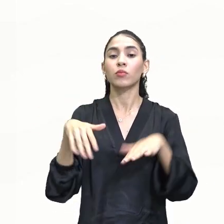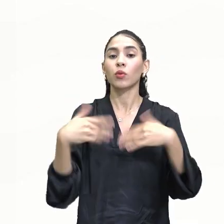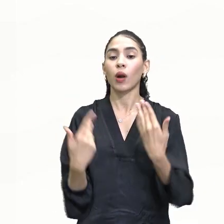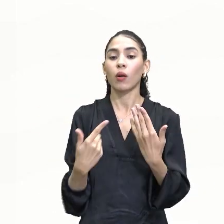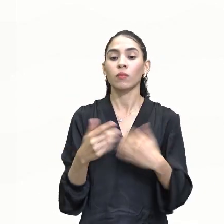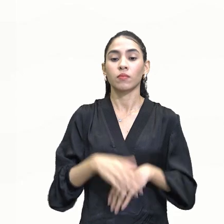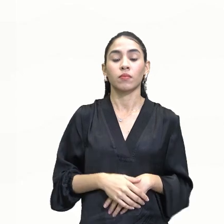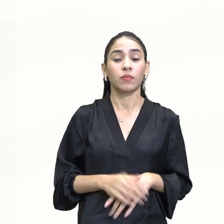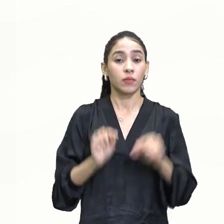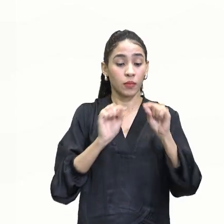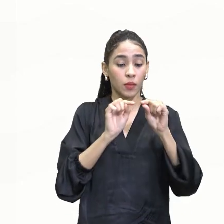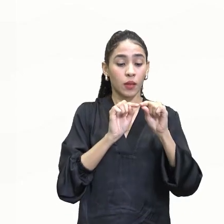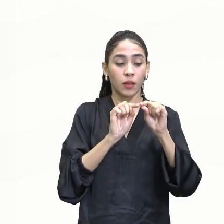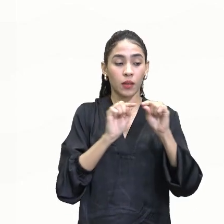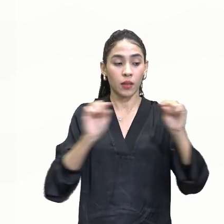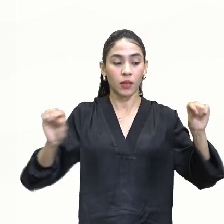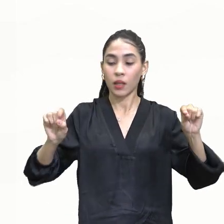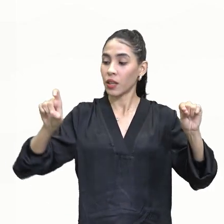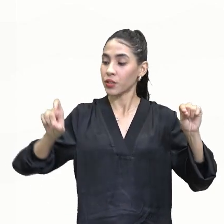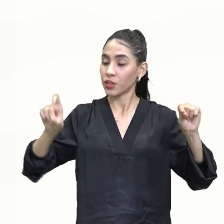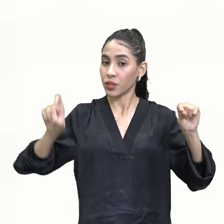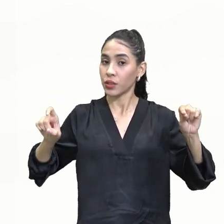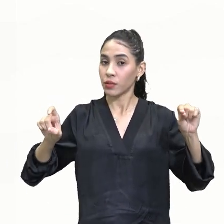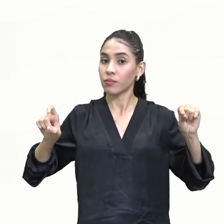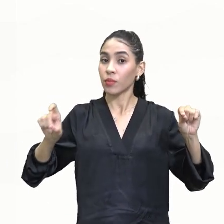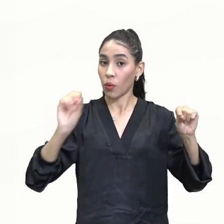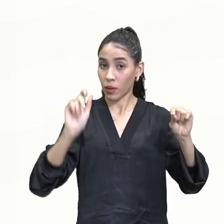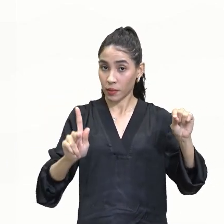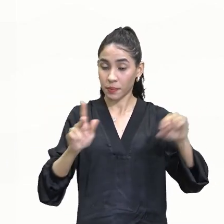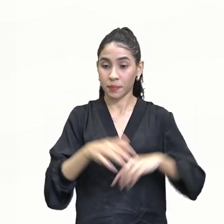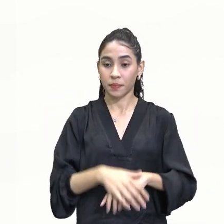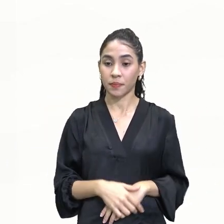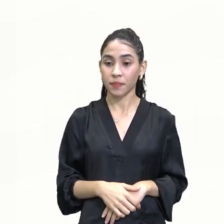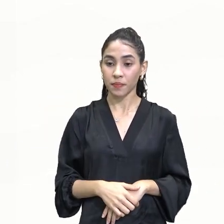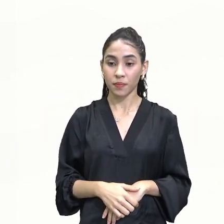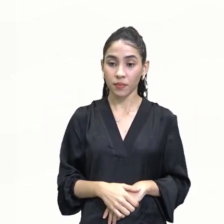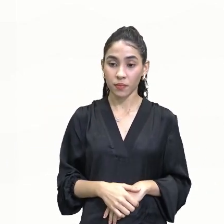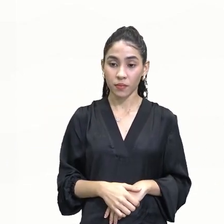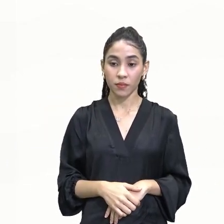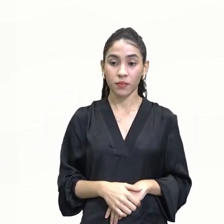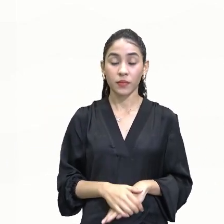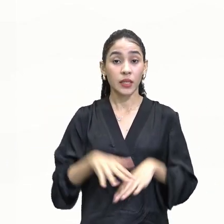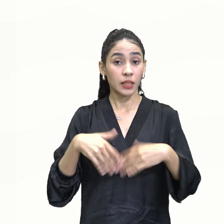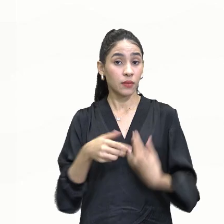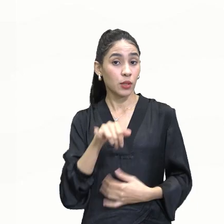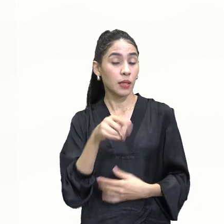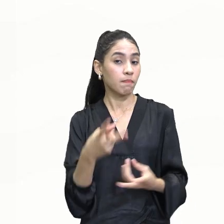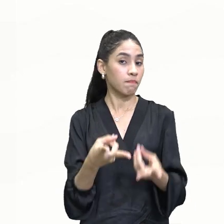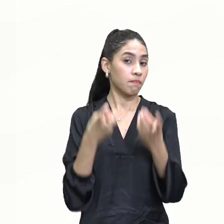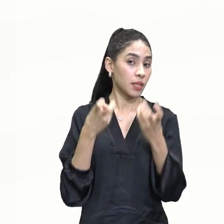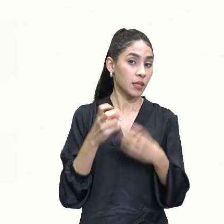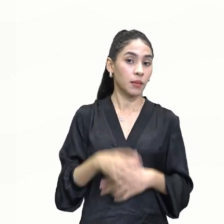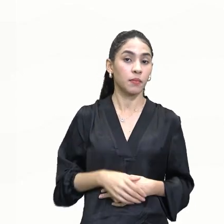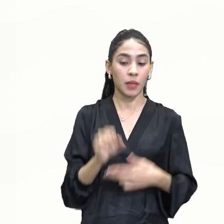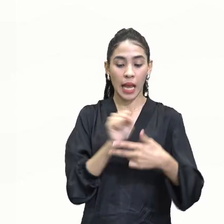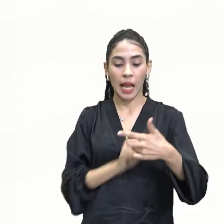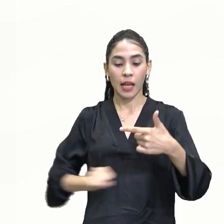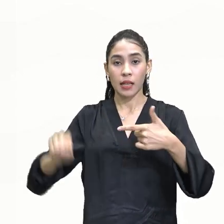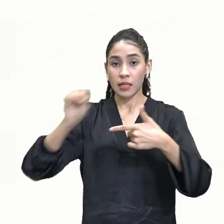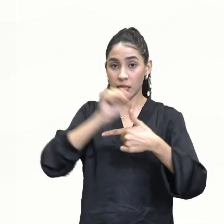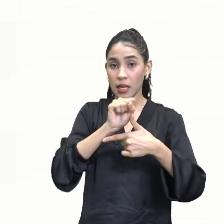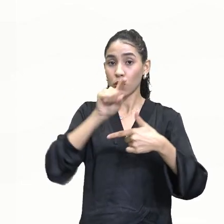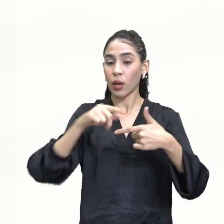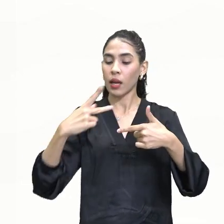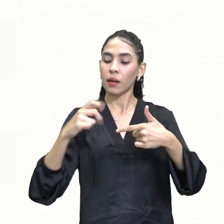No eixo Y. Tudo bem? E aí, não é que se a gente percebe que a função seno aí é